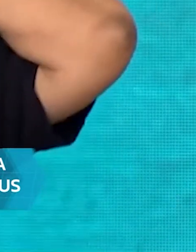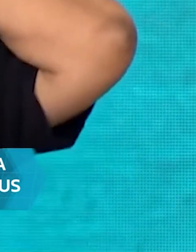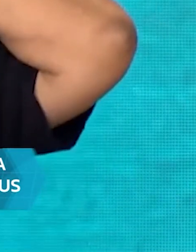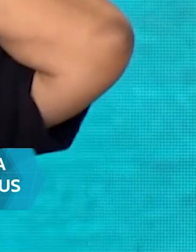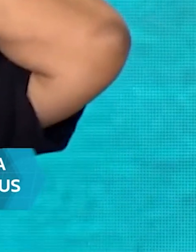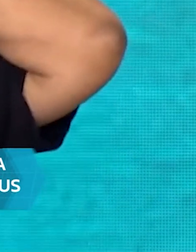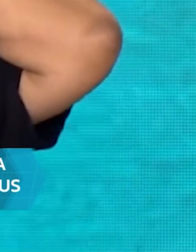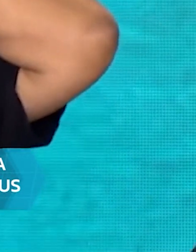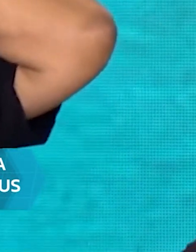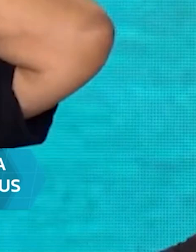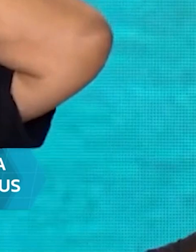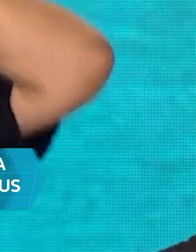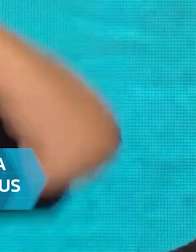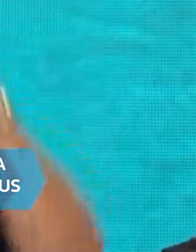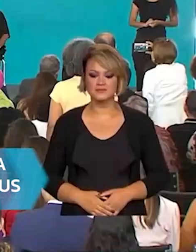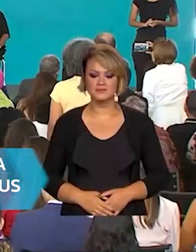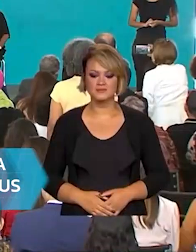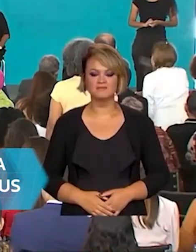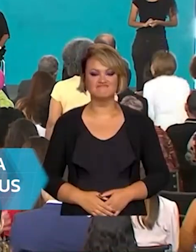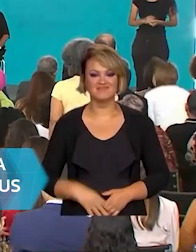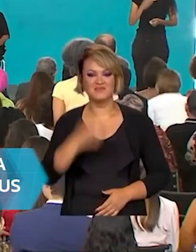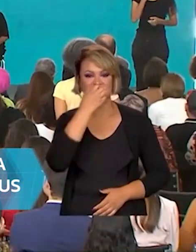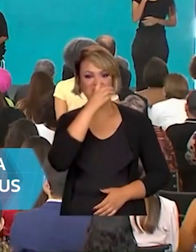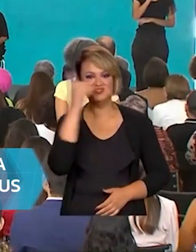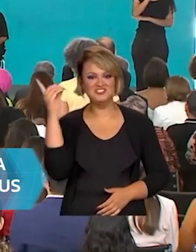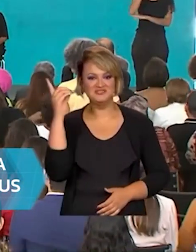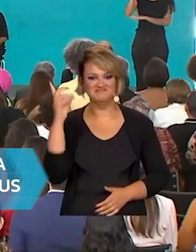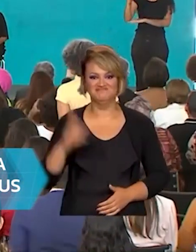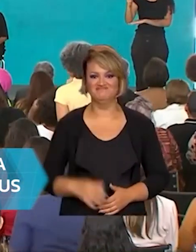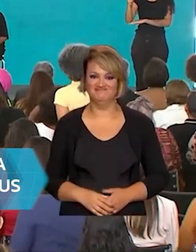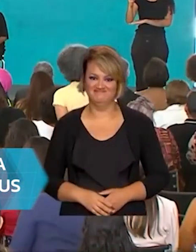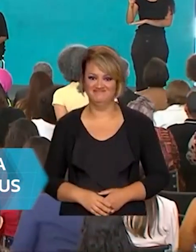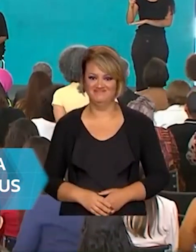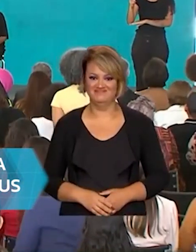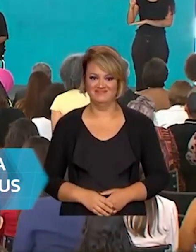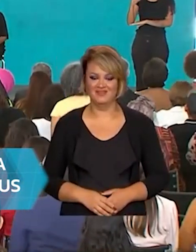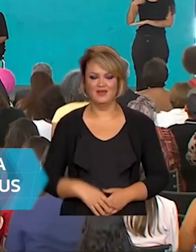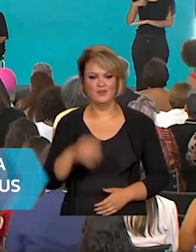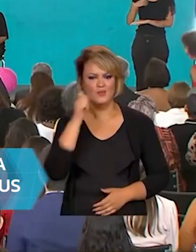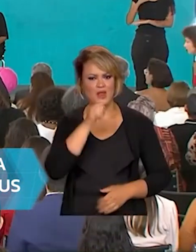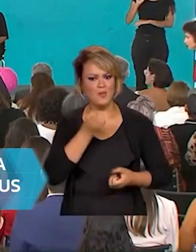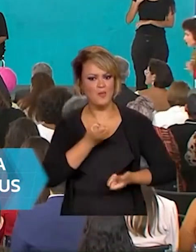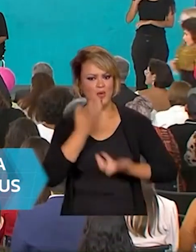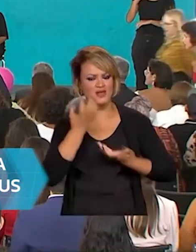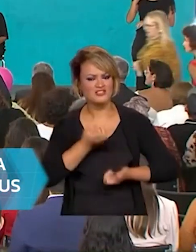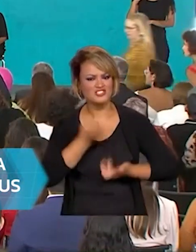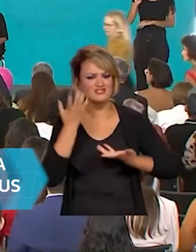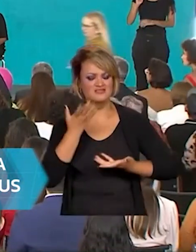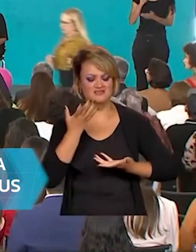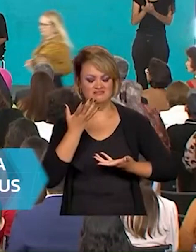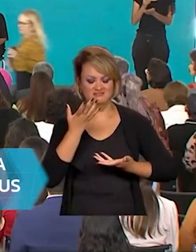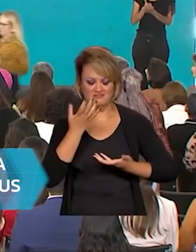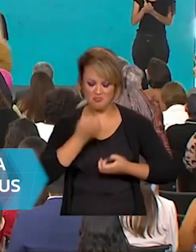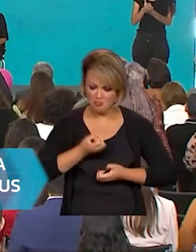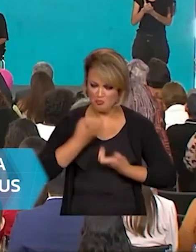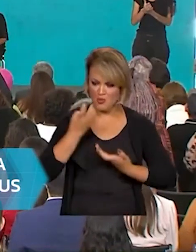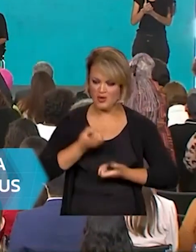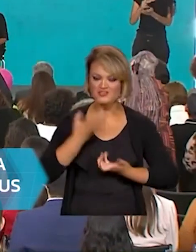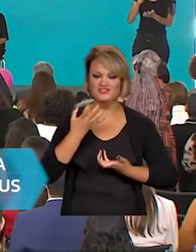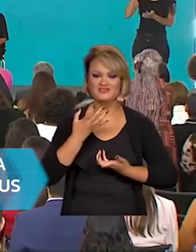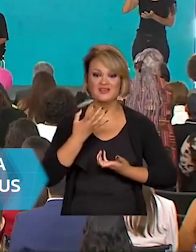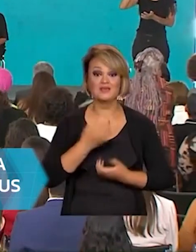preciso escrever agora, agora, agora. O prêmio Carolina Maria de Jesus de Literatura, produzida por Mulheres 2023,